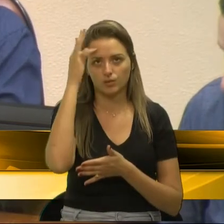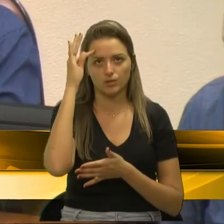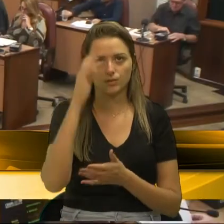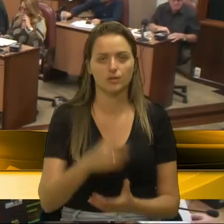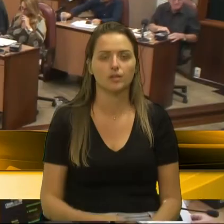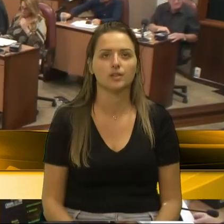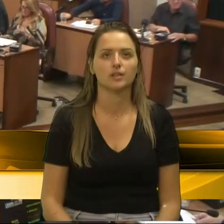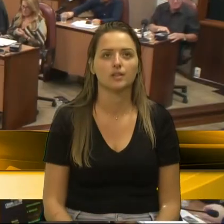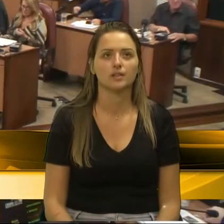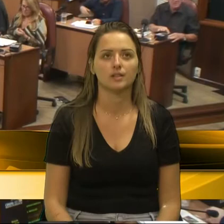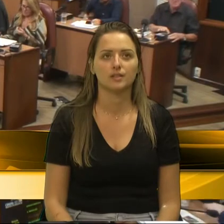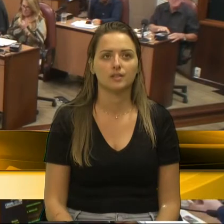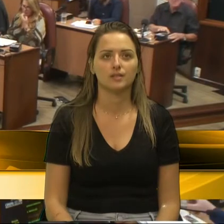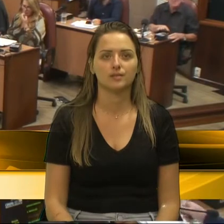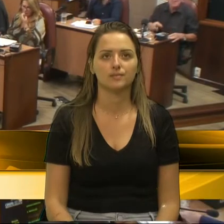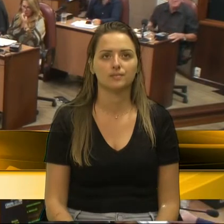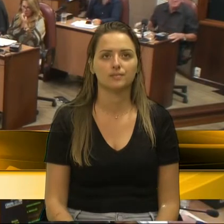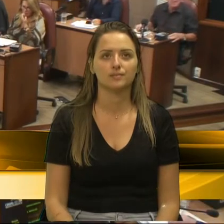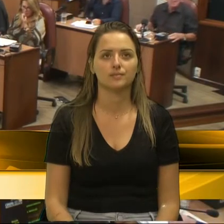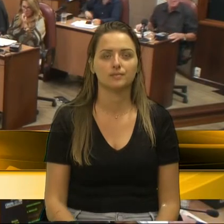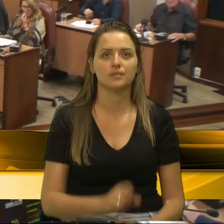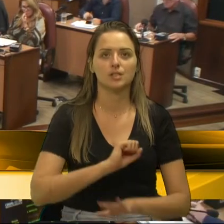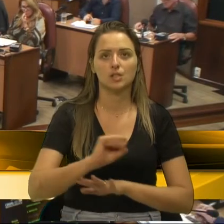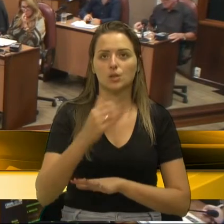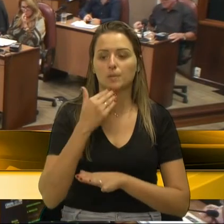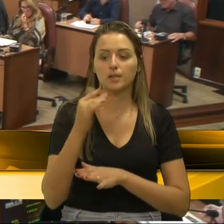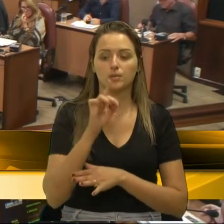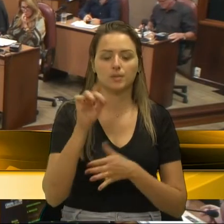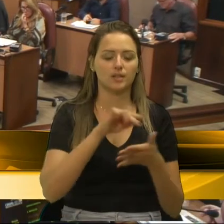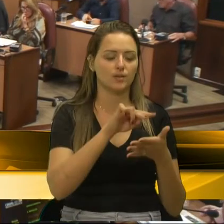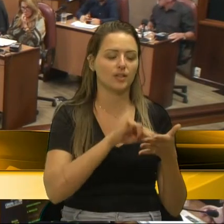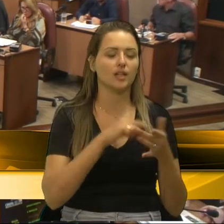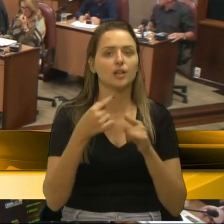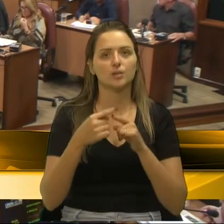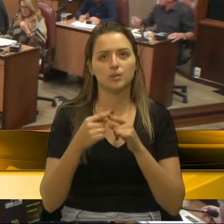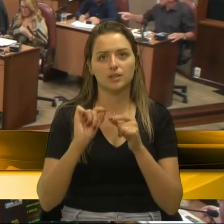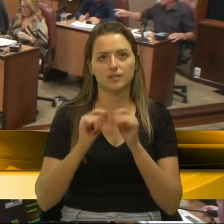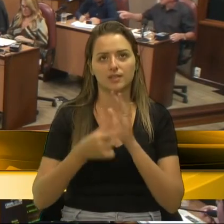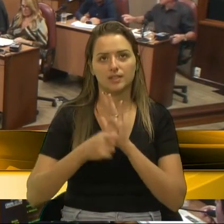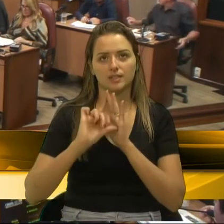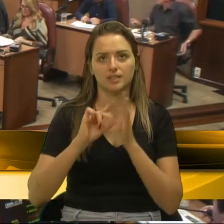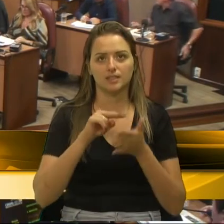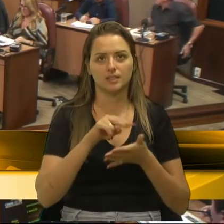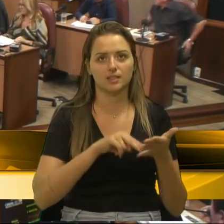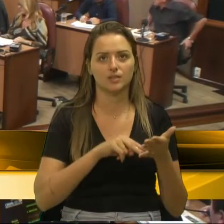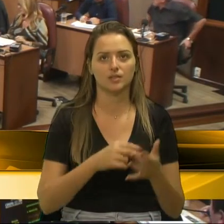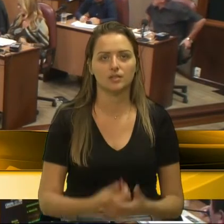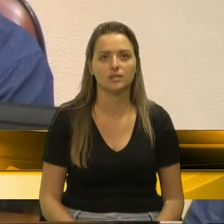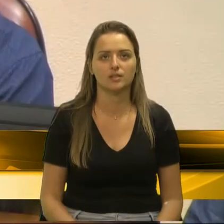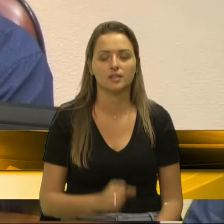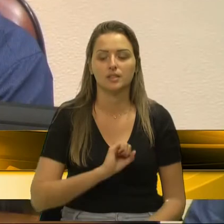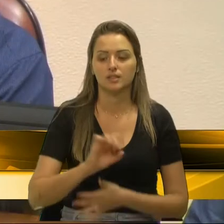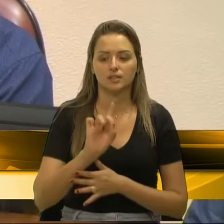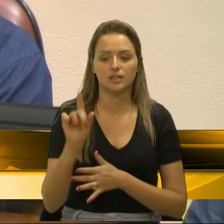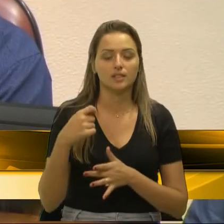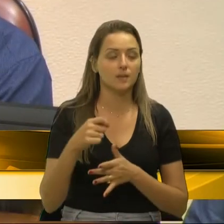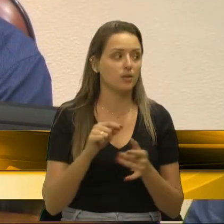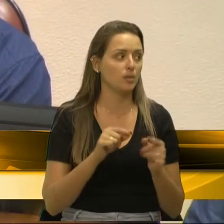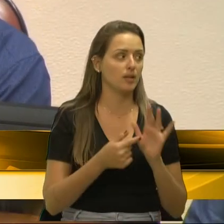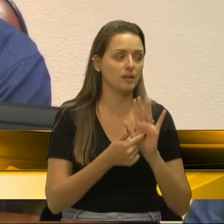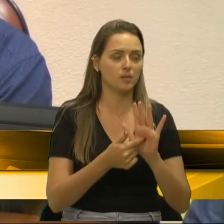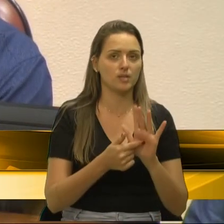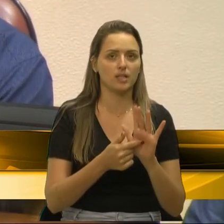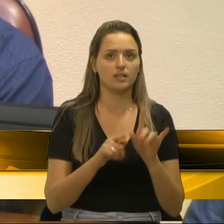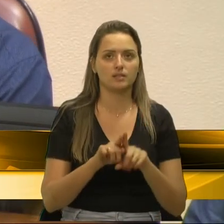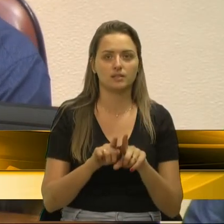palavra. Senhor presidente, solicito a dispensa da leitura por ter feito anteriormente. O senhor está dispensado da